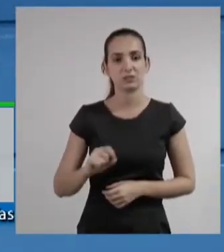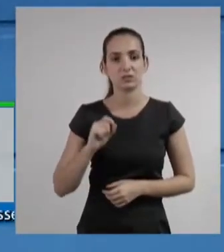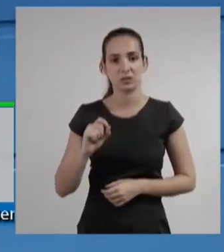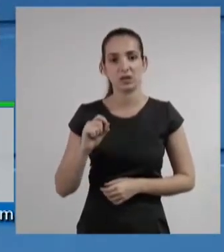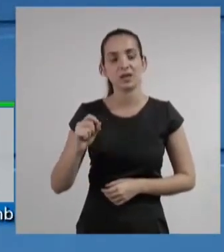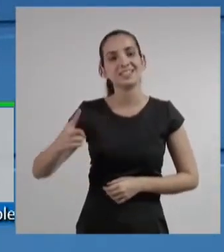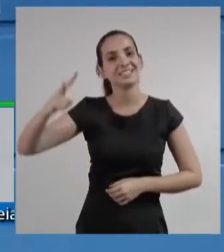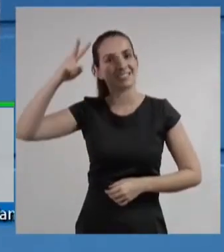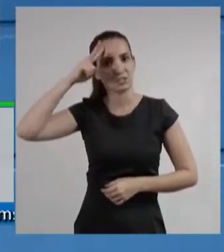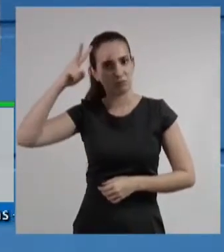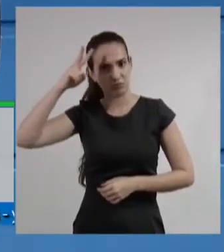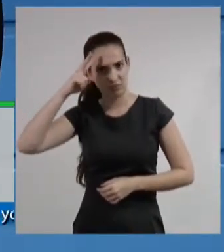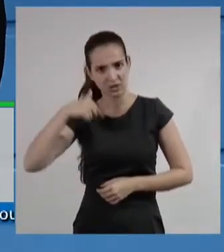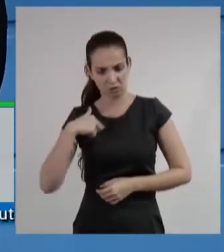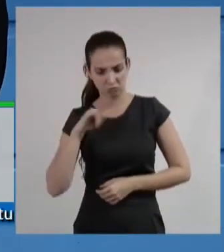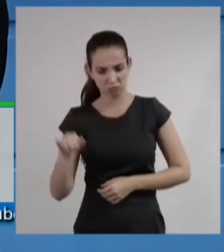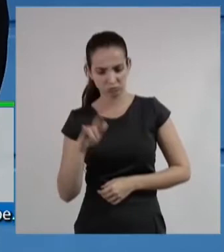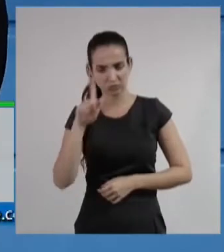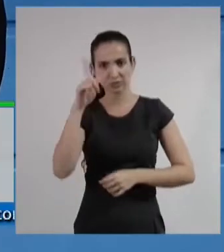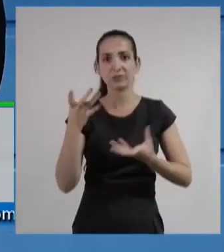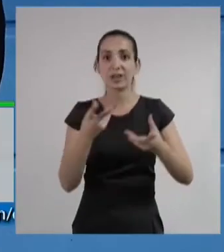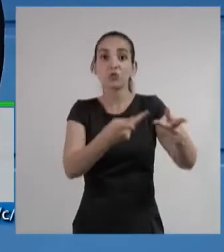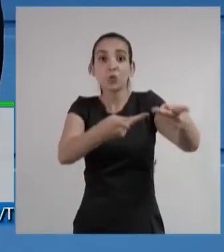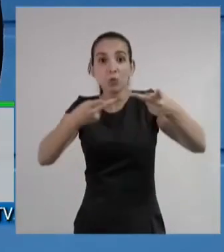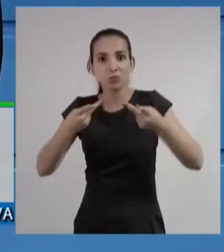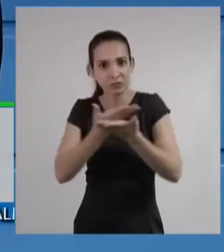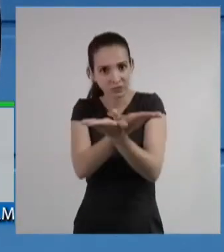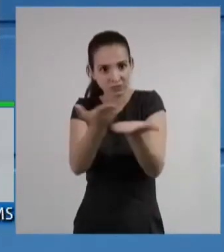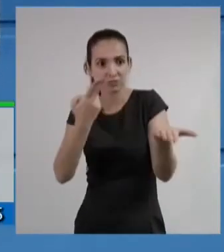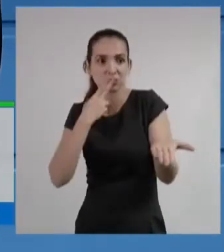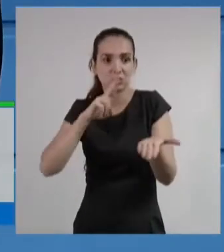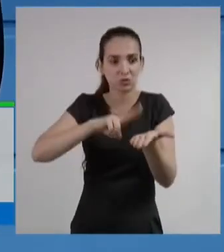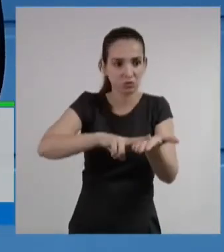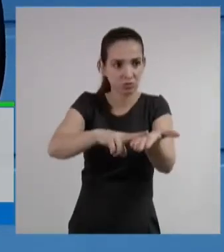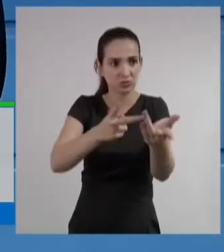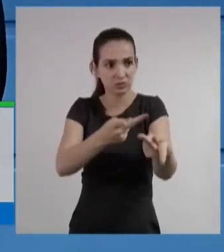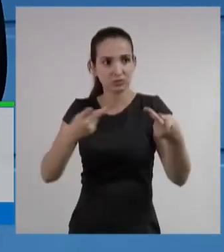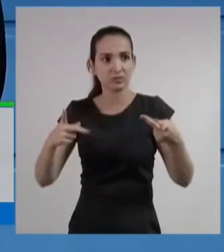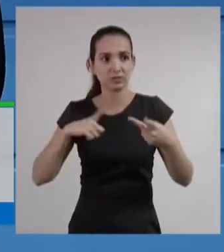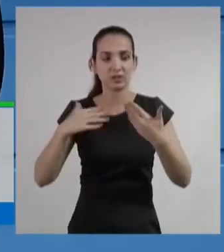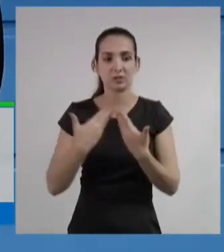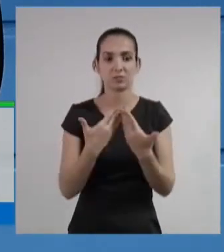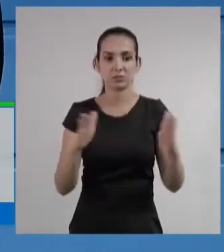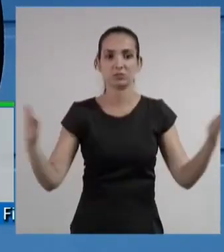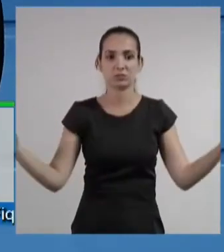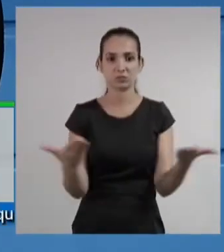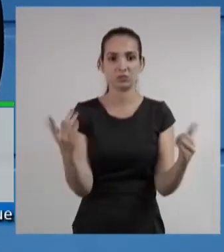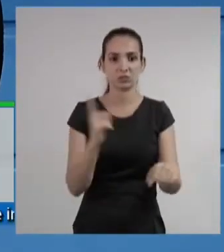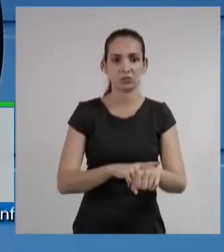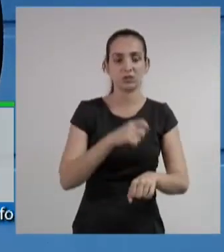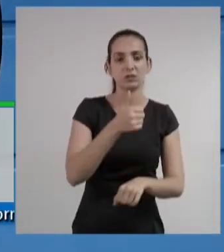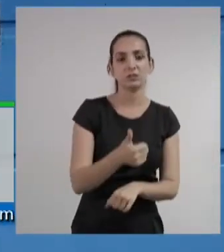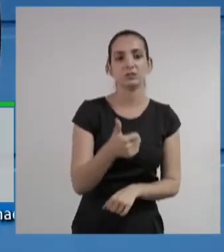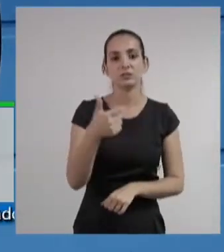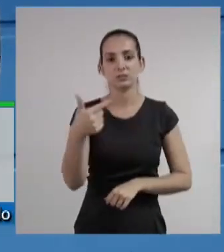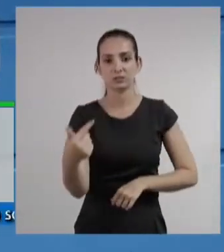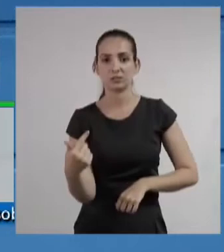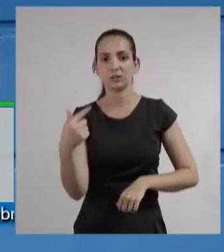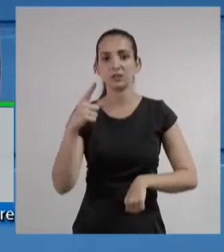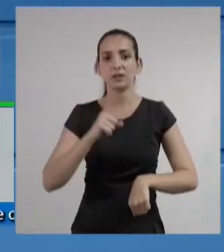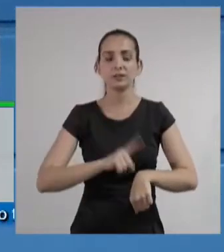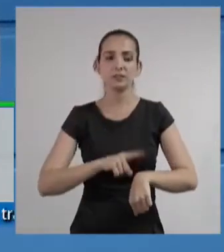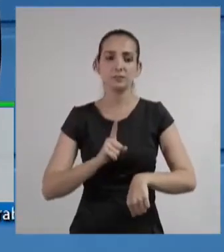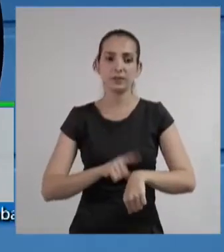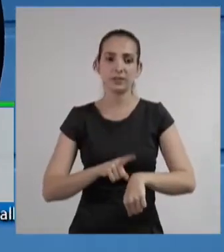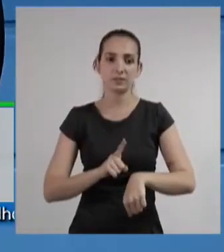segunda-feira, né, da Reforma Agrária, que vai acontecer, tem abertura hoje, às 17 horas, lá na Praça